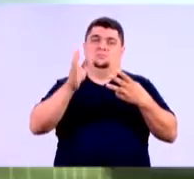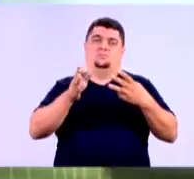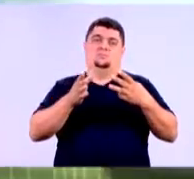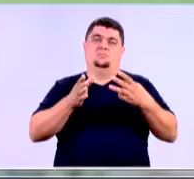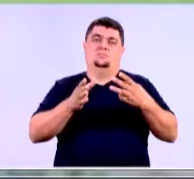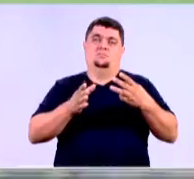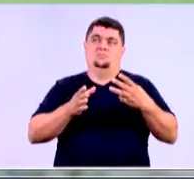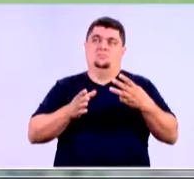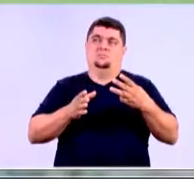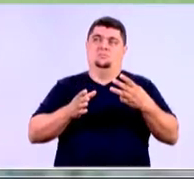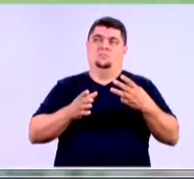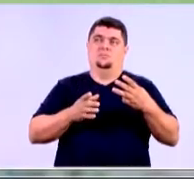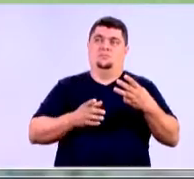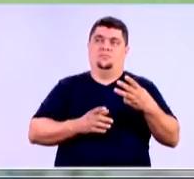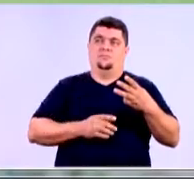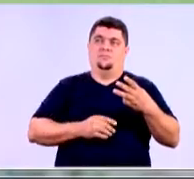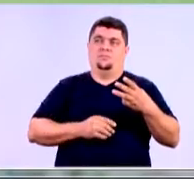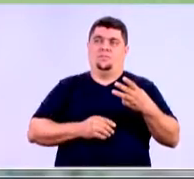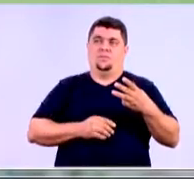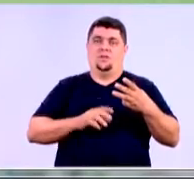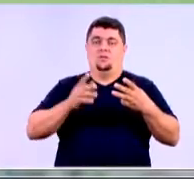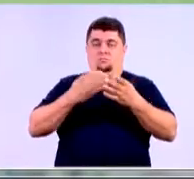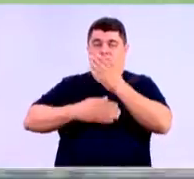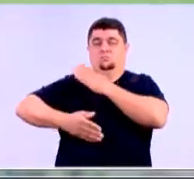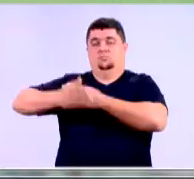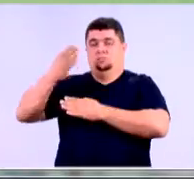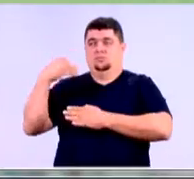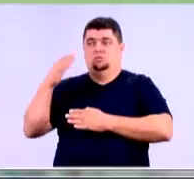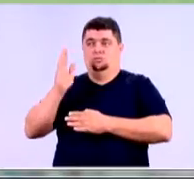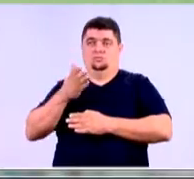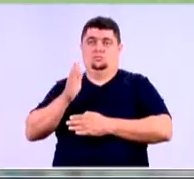critérios. São eles: o histórico,